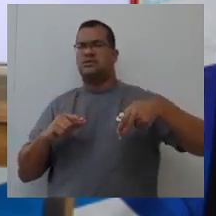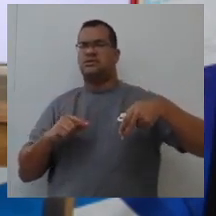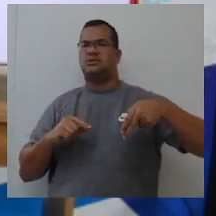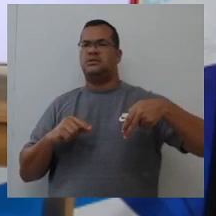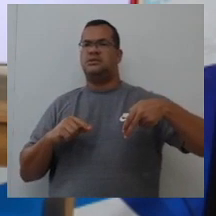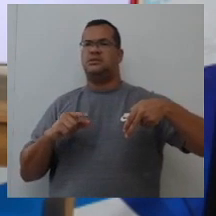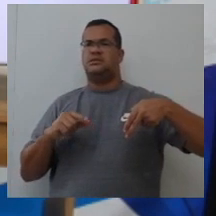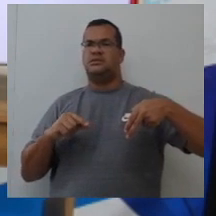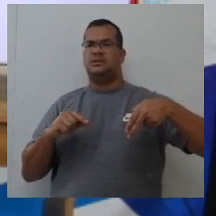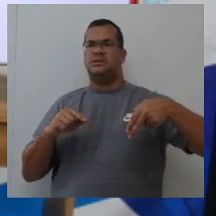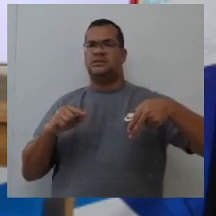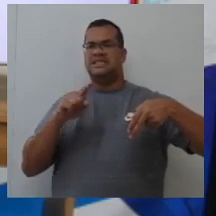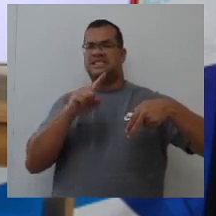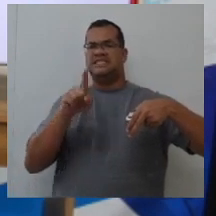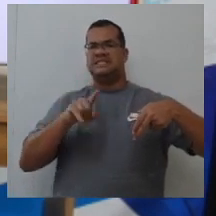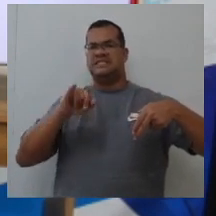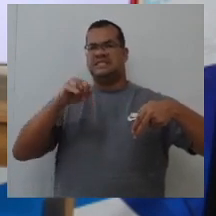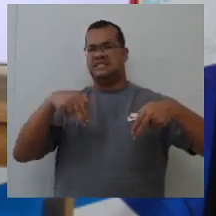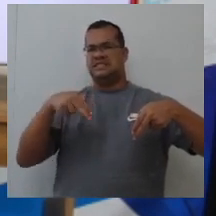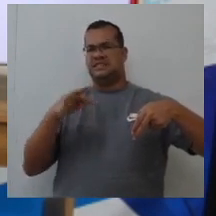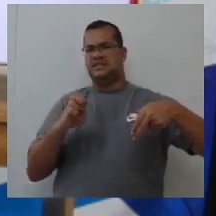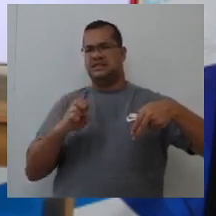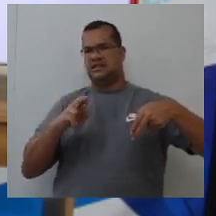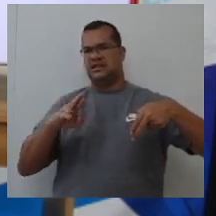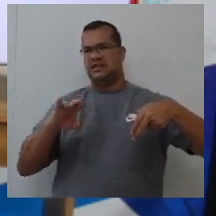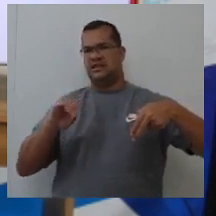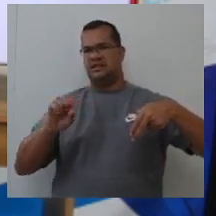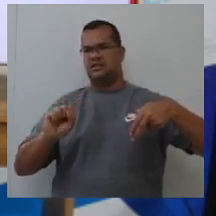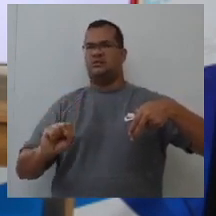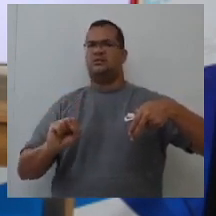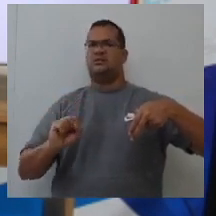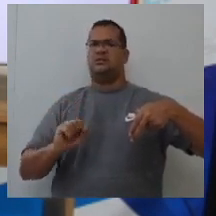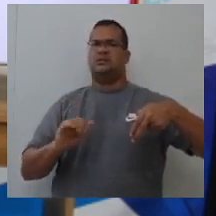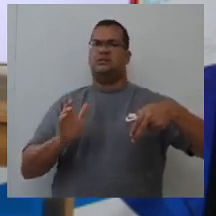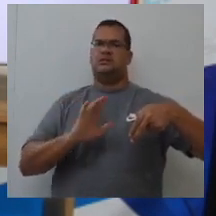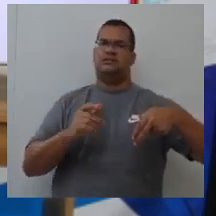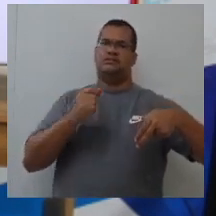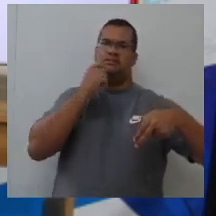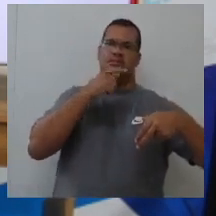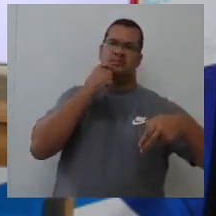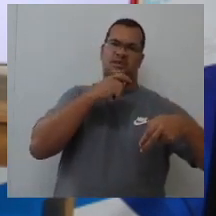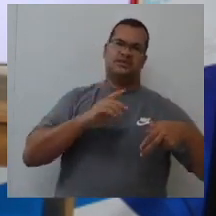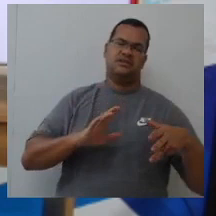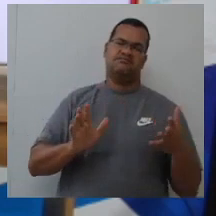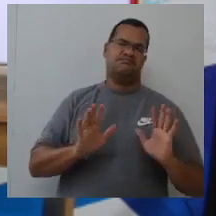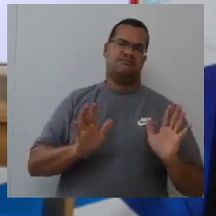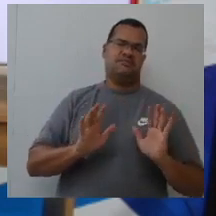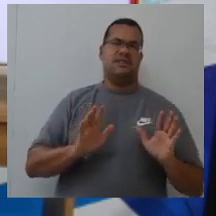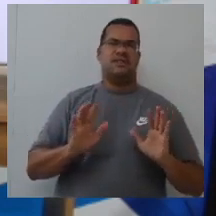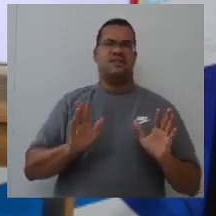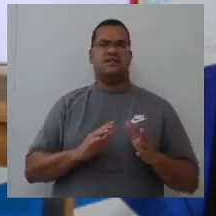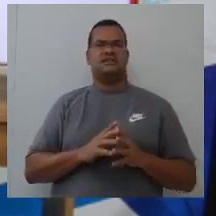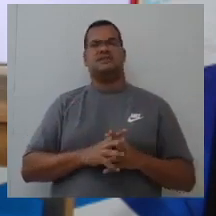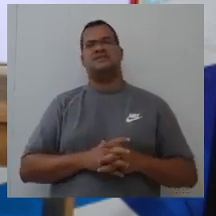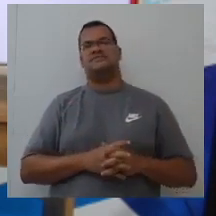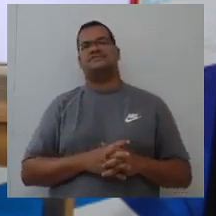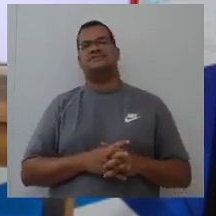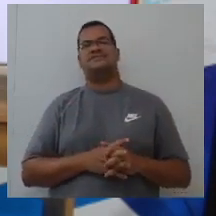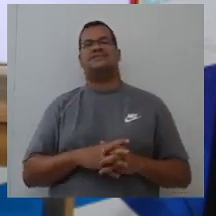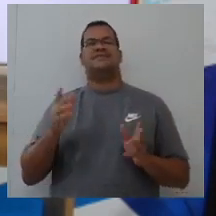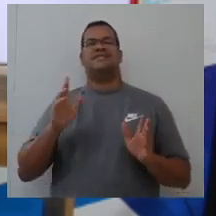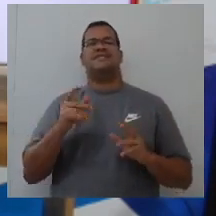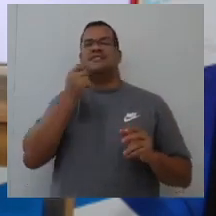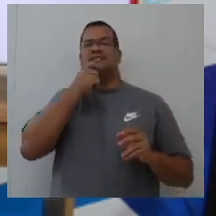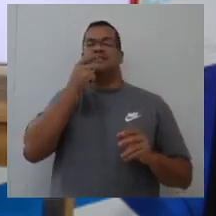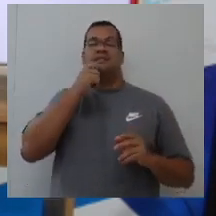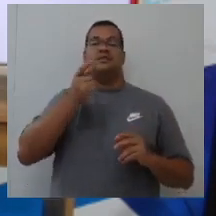chamamos números inteiros, é por isso que é a letra Z. Ei, foi mal, pessoal, essa piada foi péssima. Desculpa aí, galera. Mas